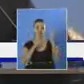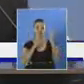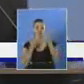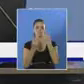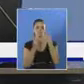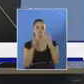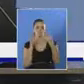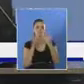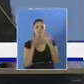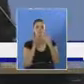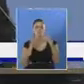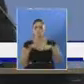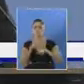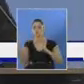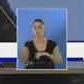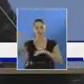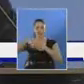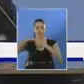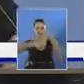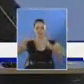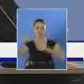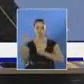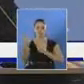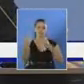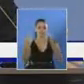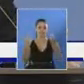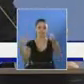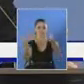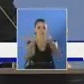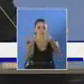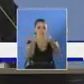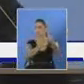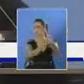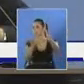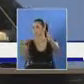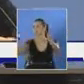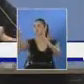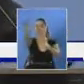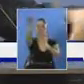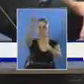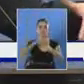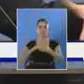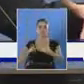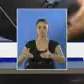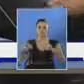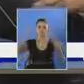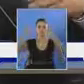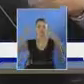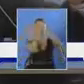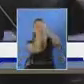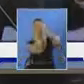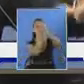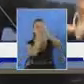a esse lado daqui da BAM, já que é uma rua sem saída mesmo. Levanta-se o muro, nós